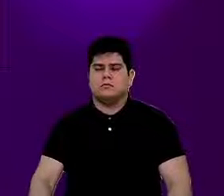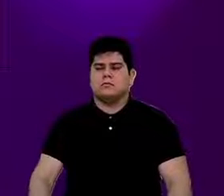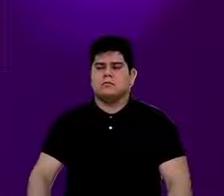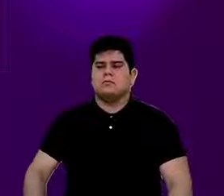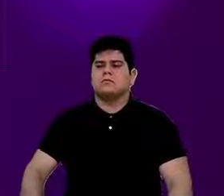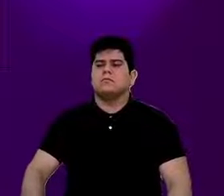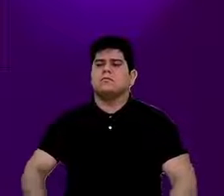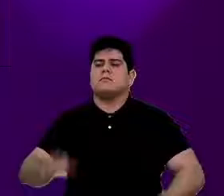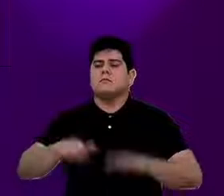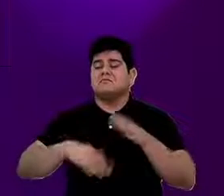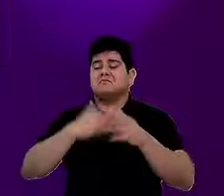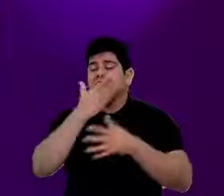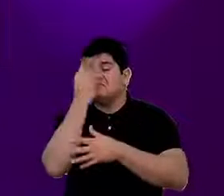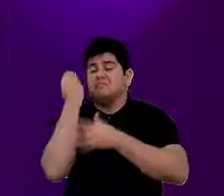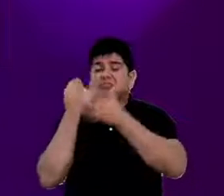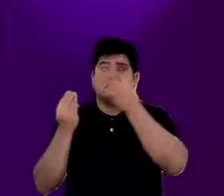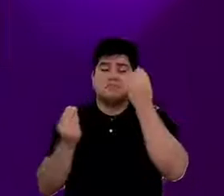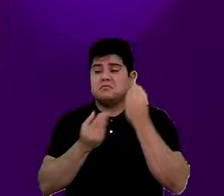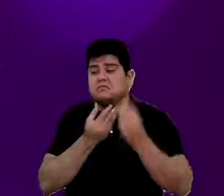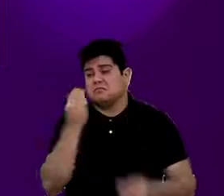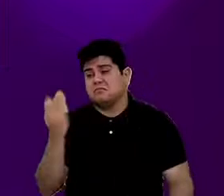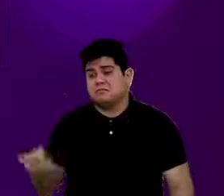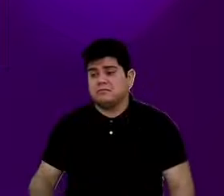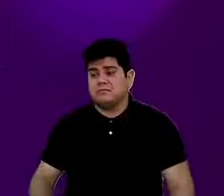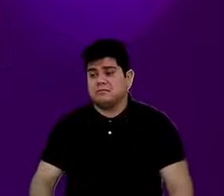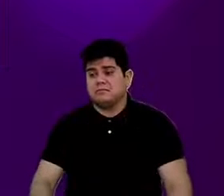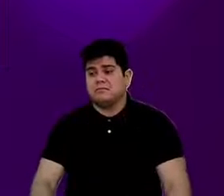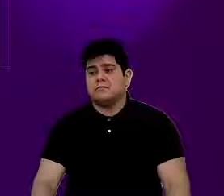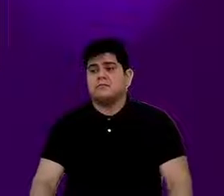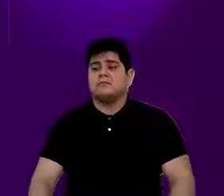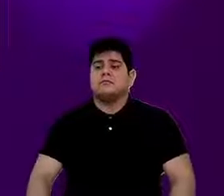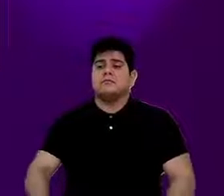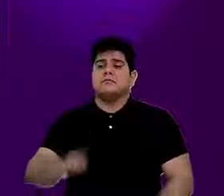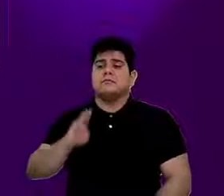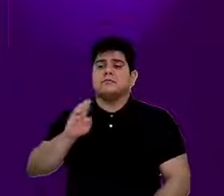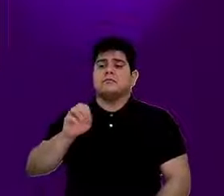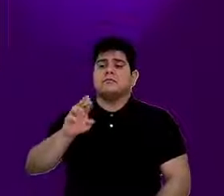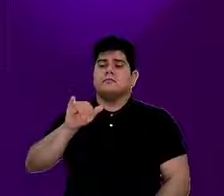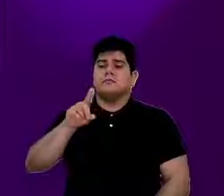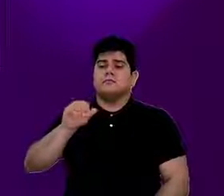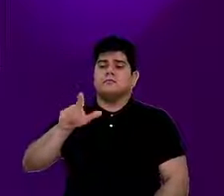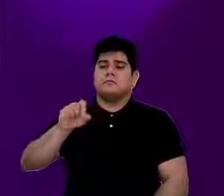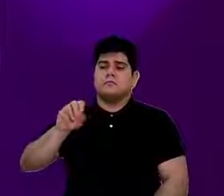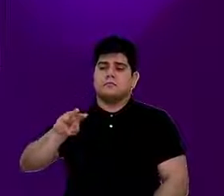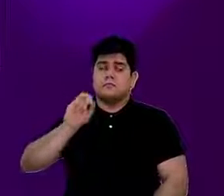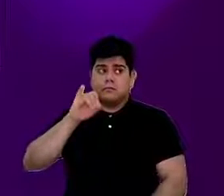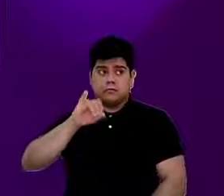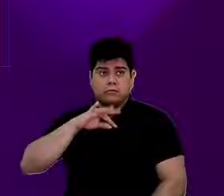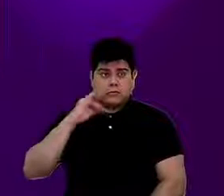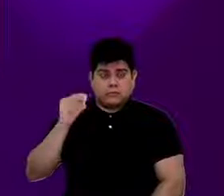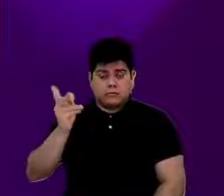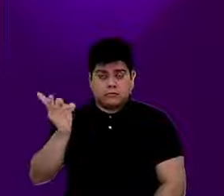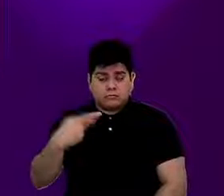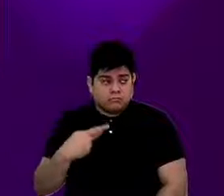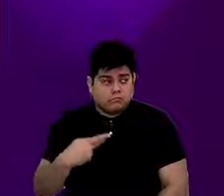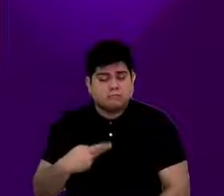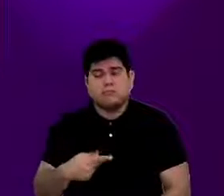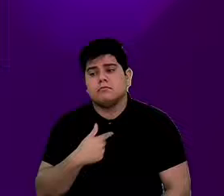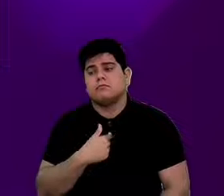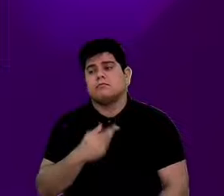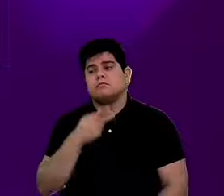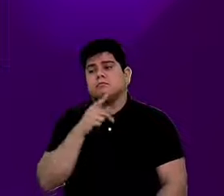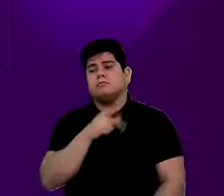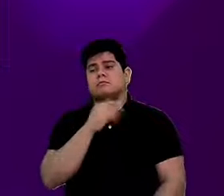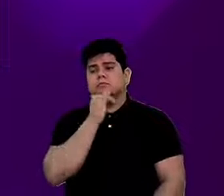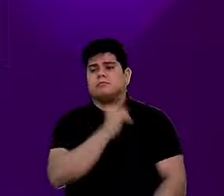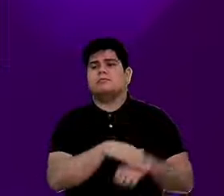sendo esquecidas. A passo que Bernard Law coloca no seu livro: se tudo mais falhar, fale com o seu